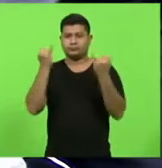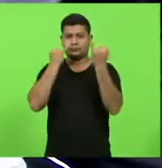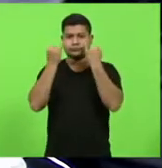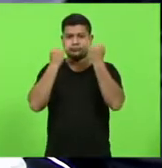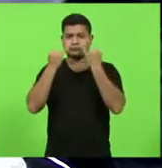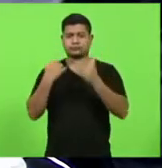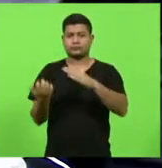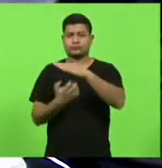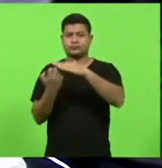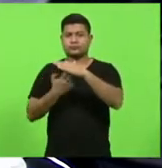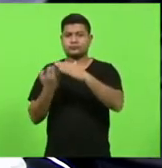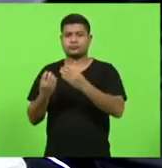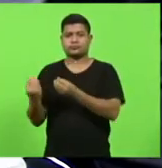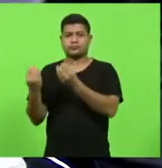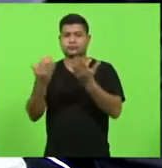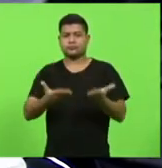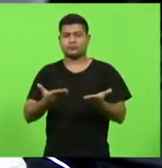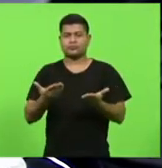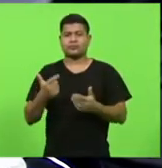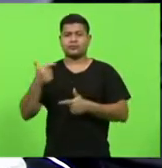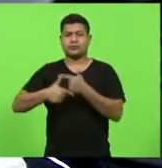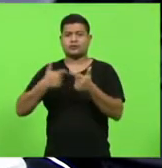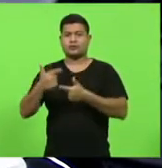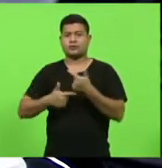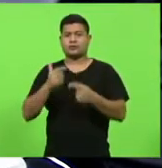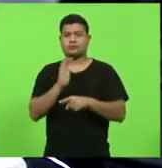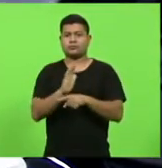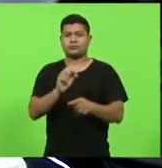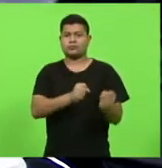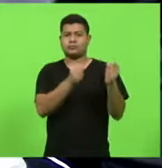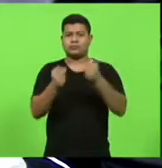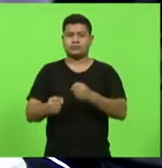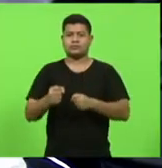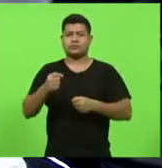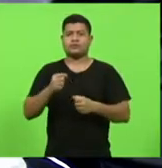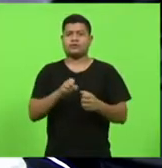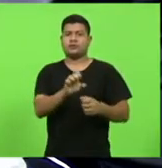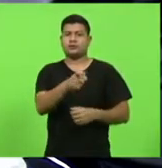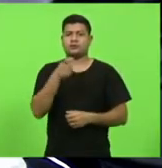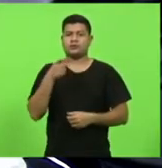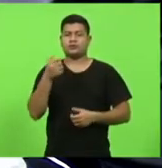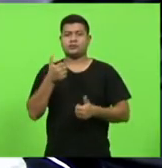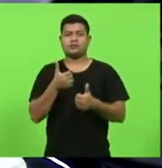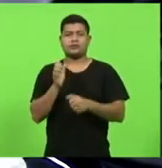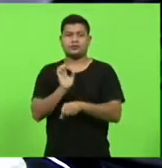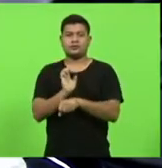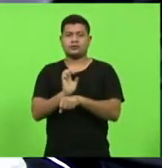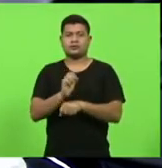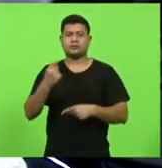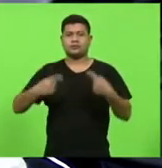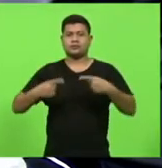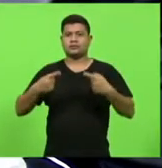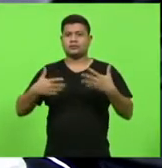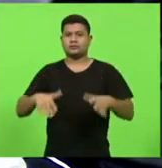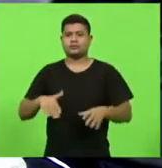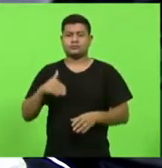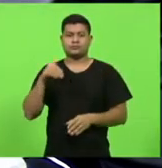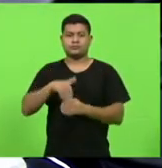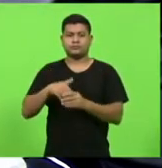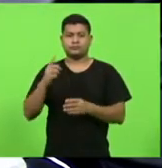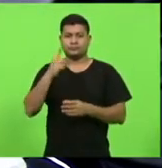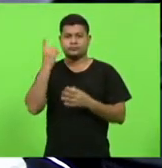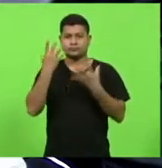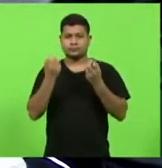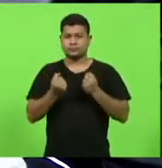empresas fornecedoras que atualmente prestam serviços ao Poder Executivo Estadual. Em discussão. Não havendo quem queira discutir, em votação. Deputados